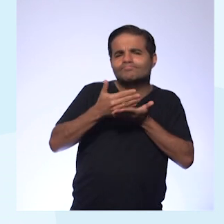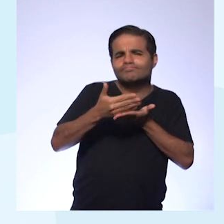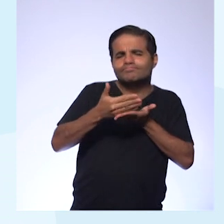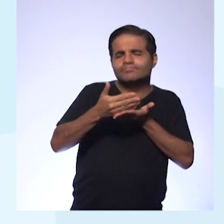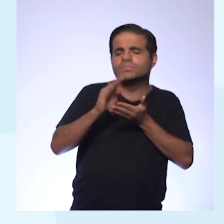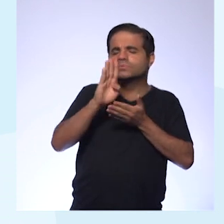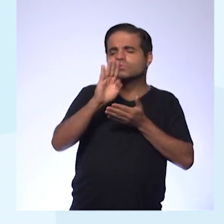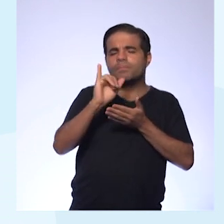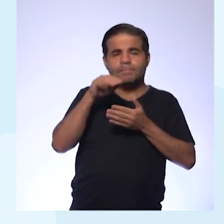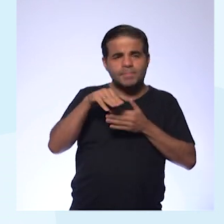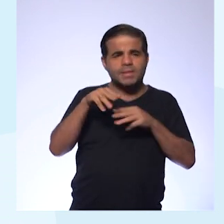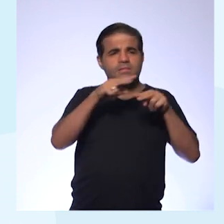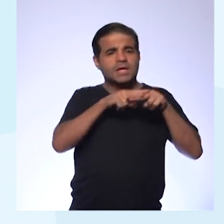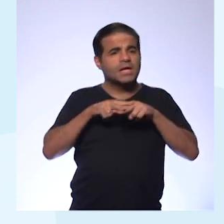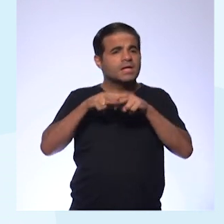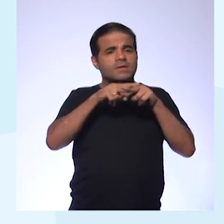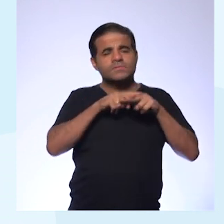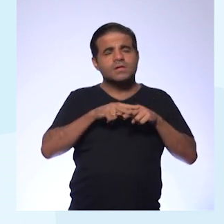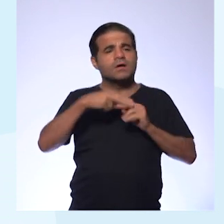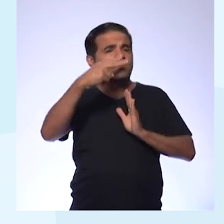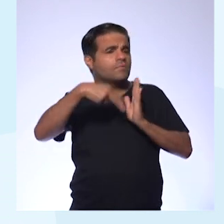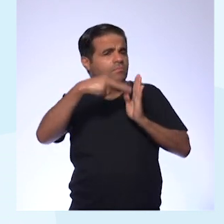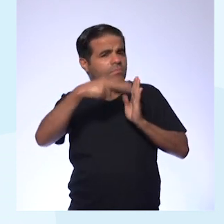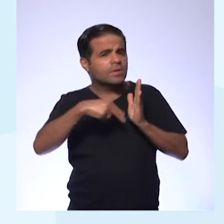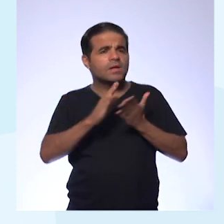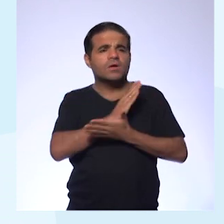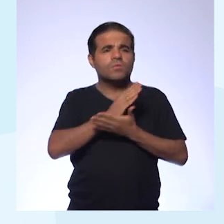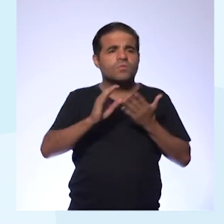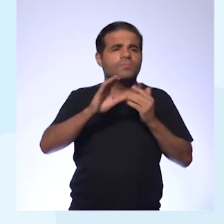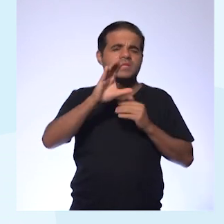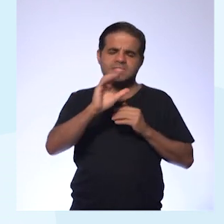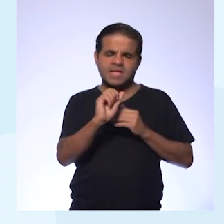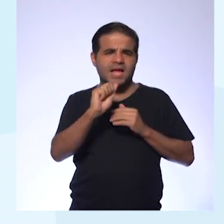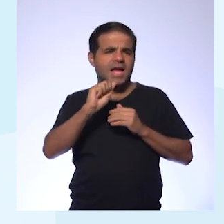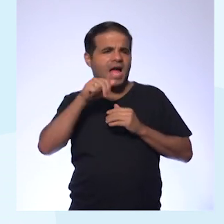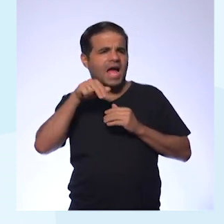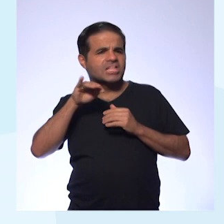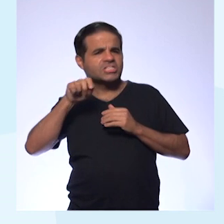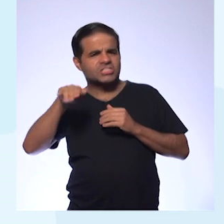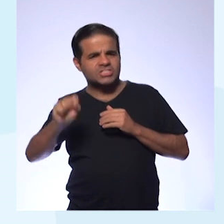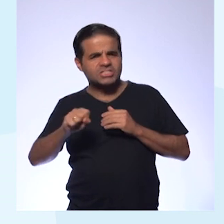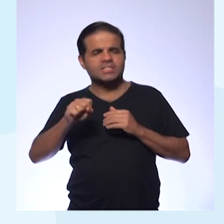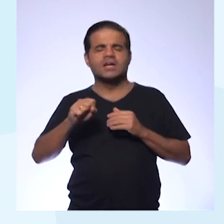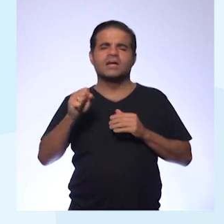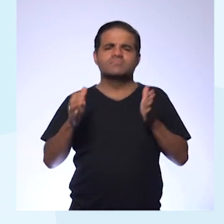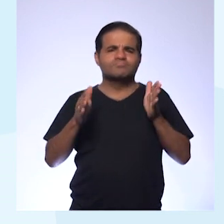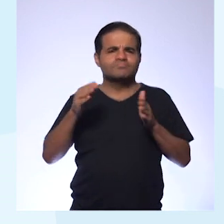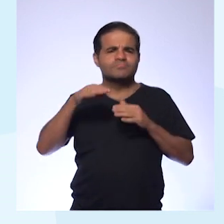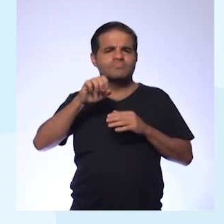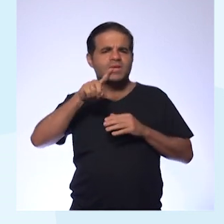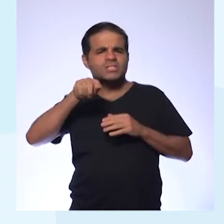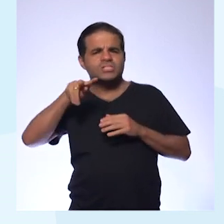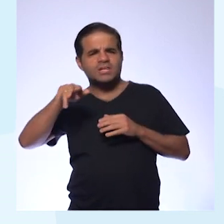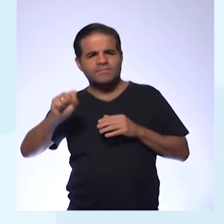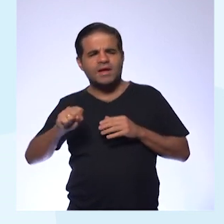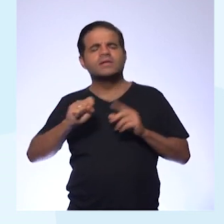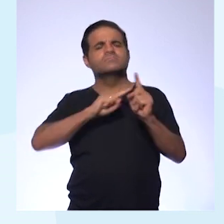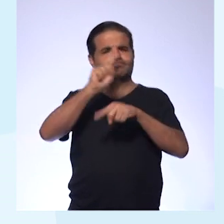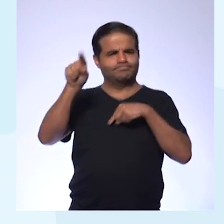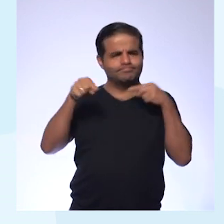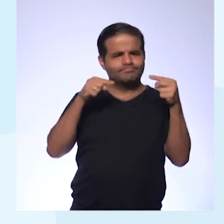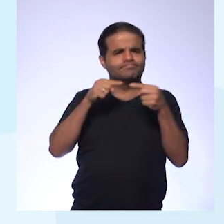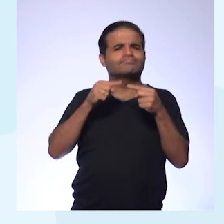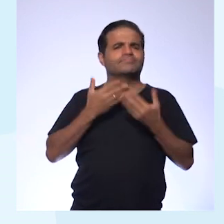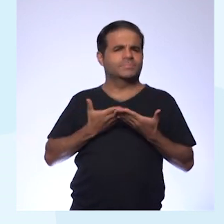revisão. E vamos ler algumas cantigas medievais. A aula de hoje é bem recheadinha, ela é bem objetiva, então é isto.